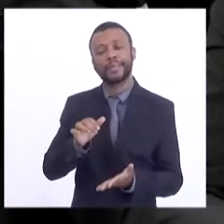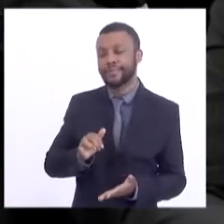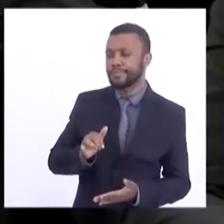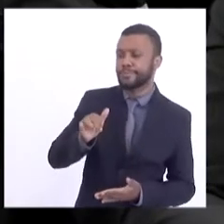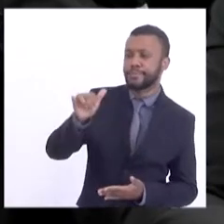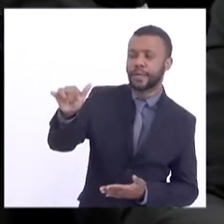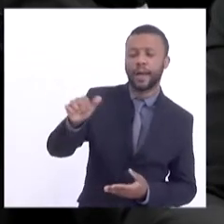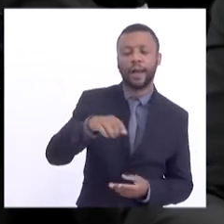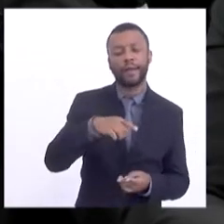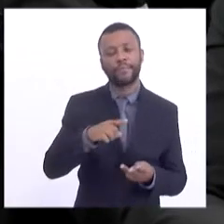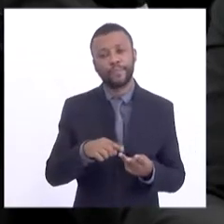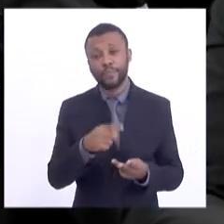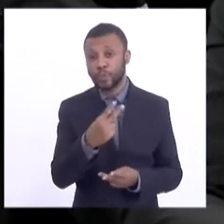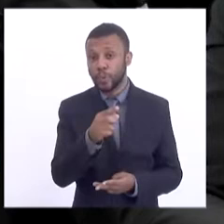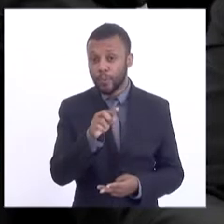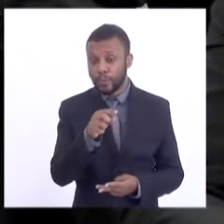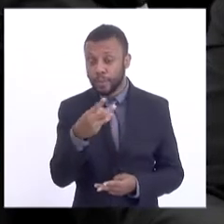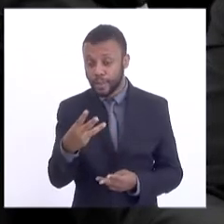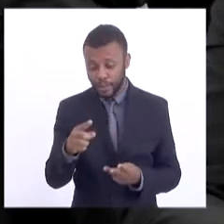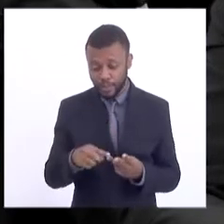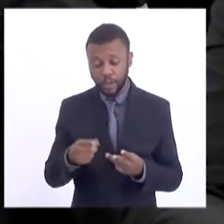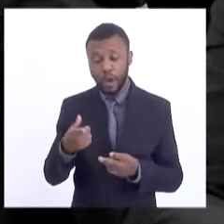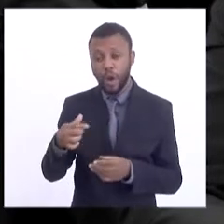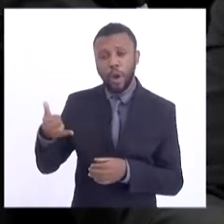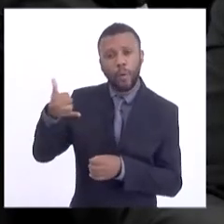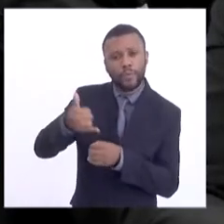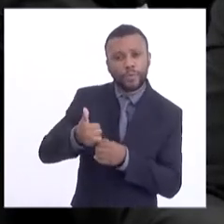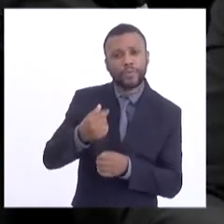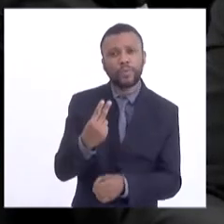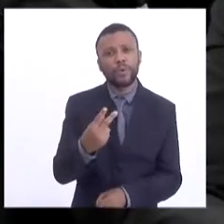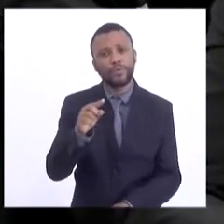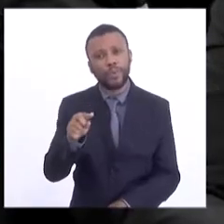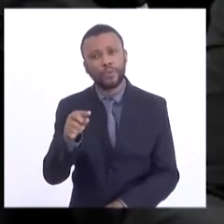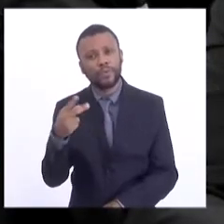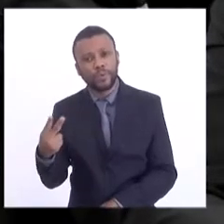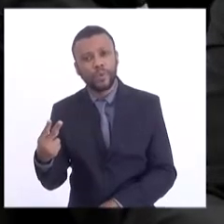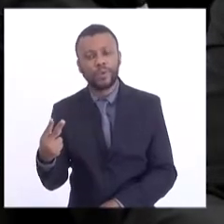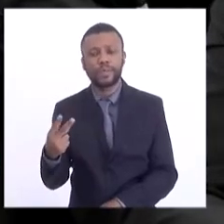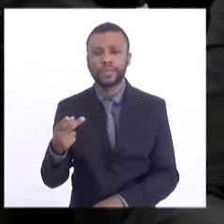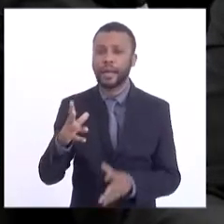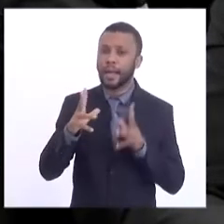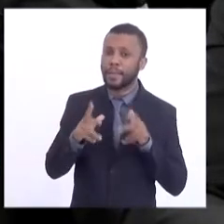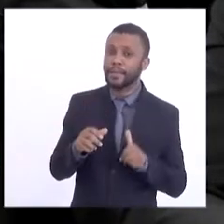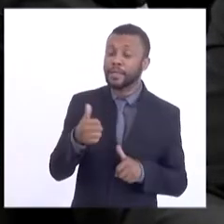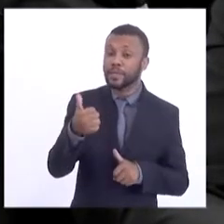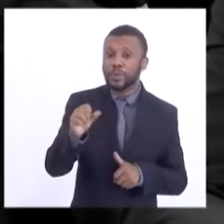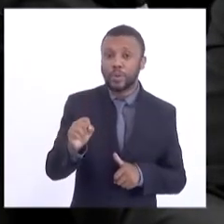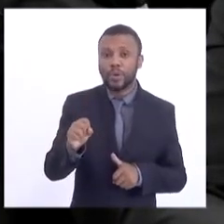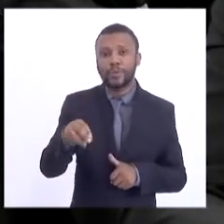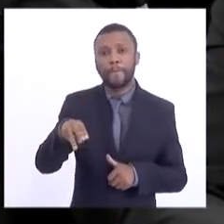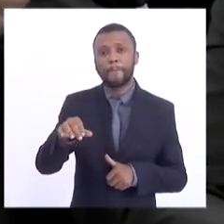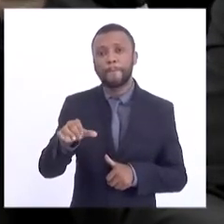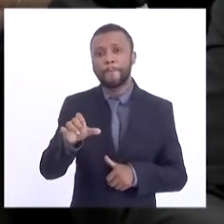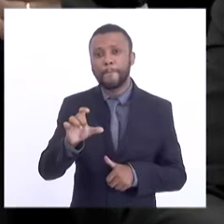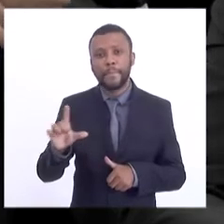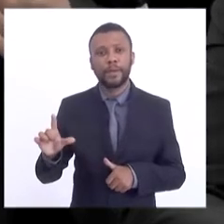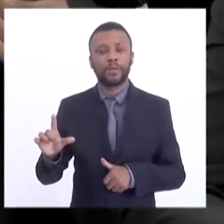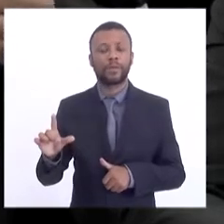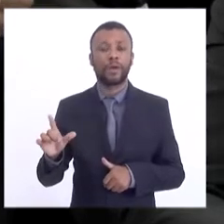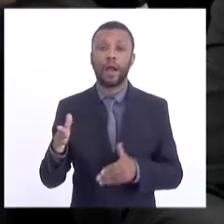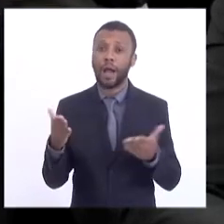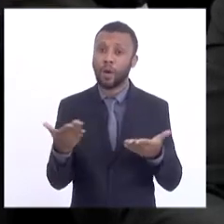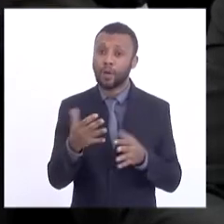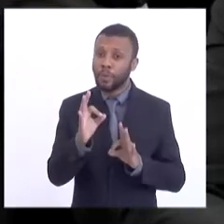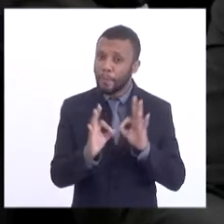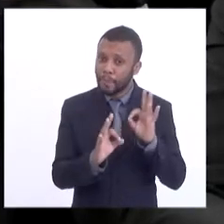combustível 2.2 limpeza 18 eu só Vai somando isso tudo e eu agora tô me preparando